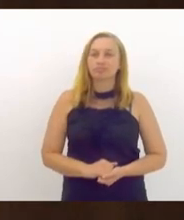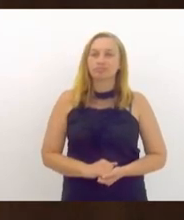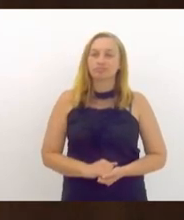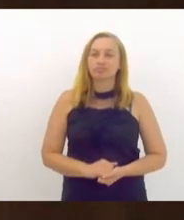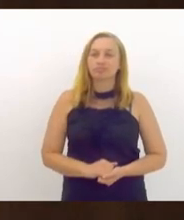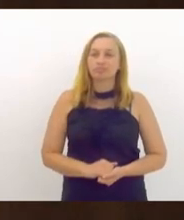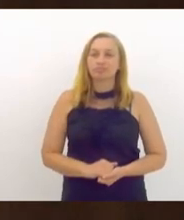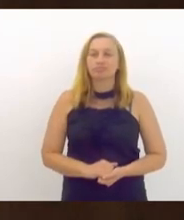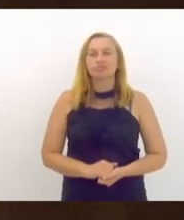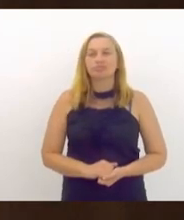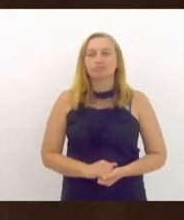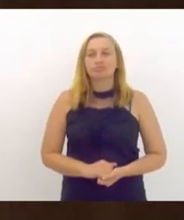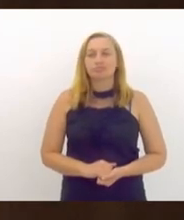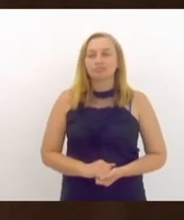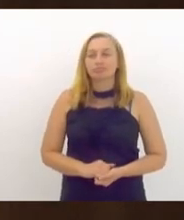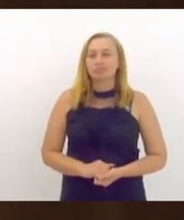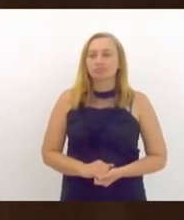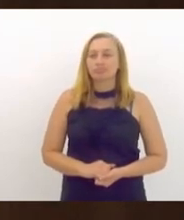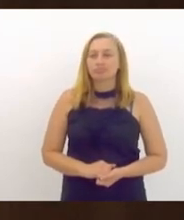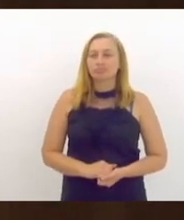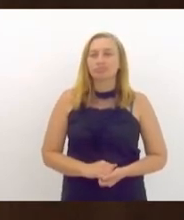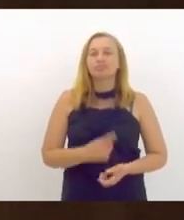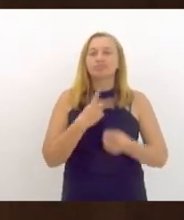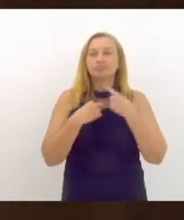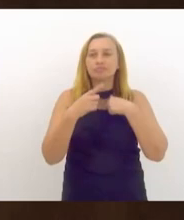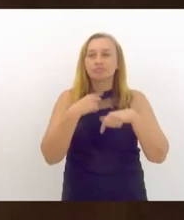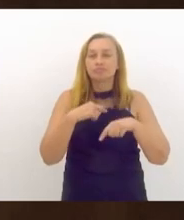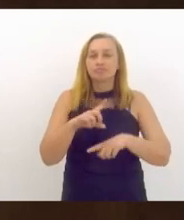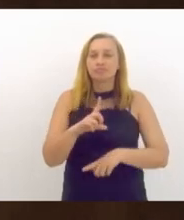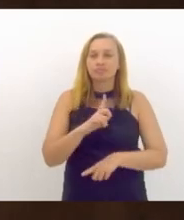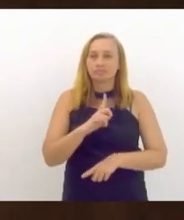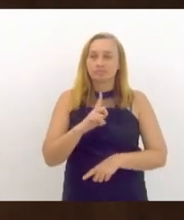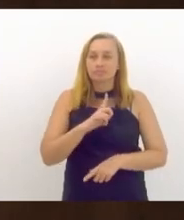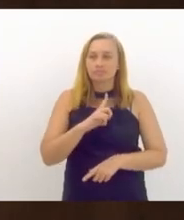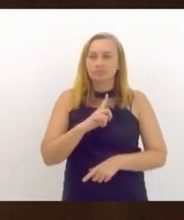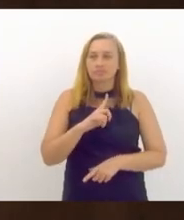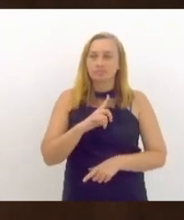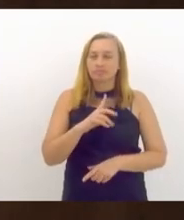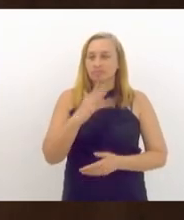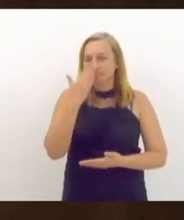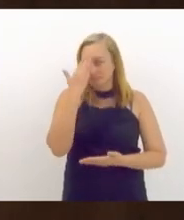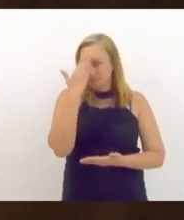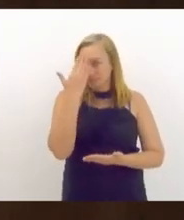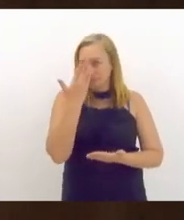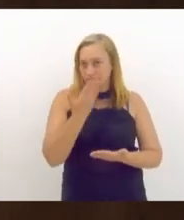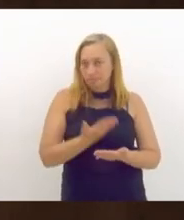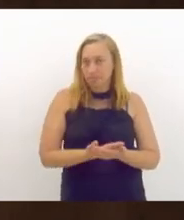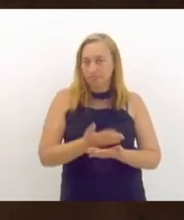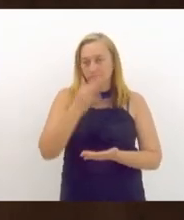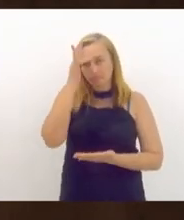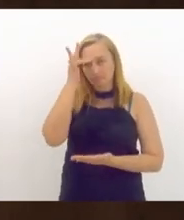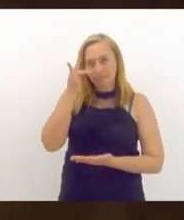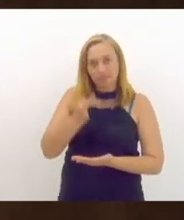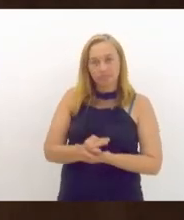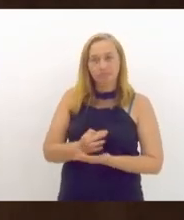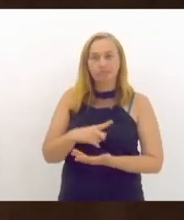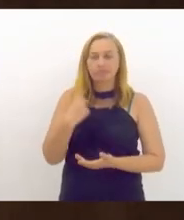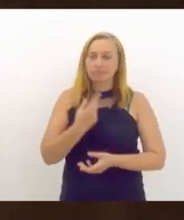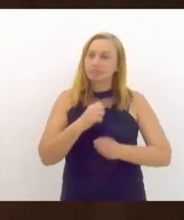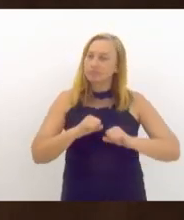temos em defesa da crença, da fé que nós defendemos, não